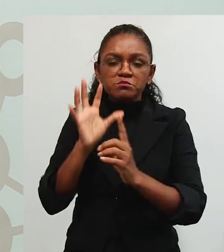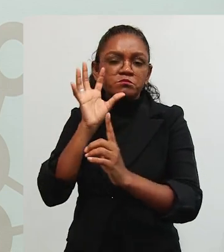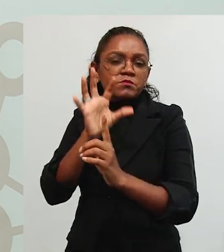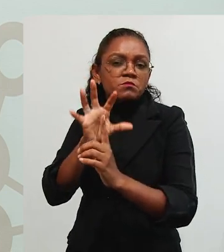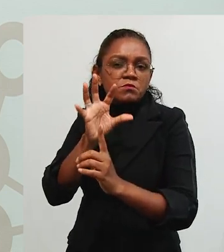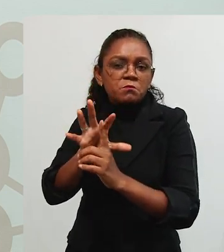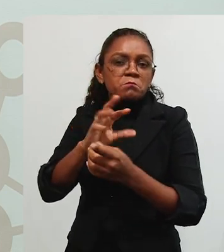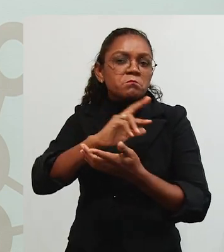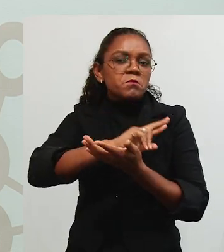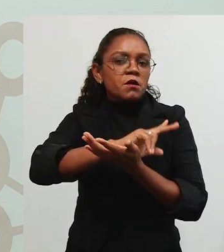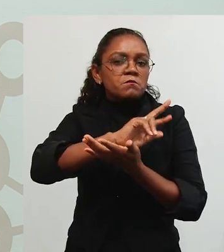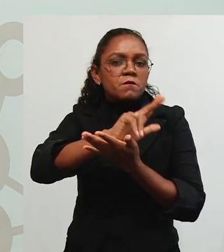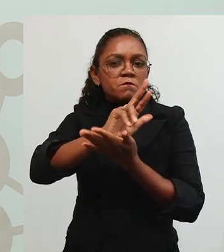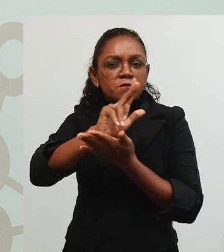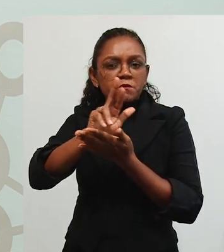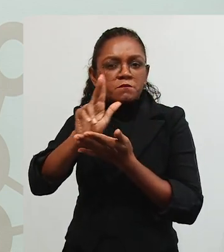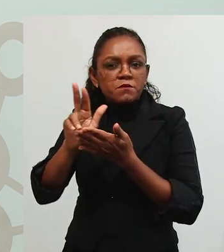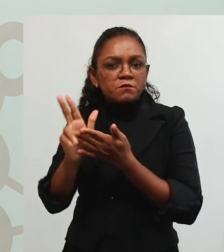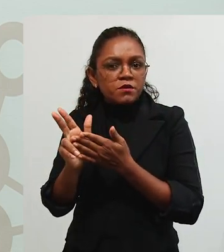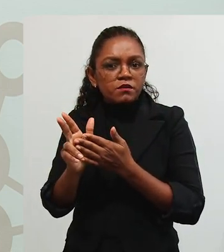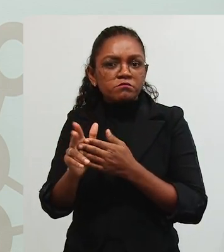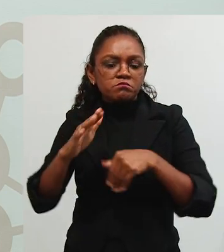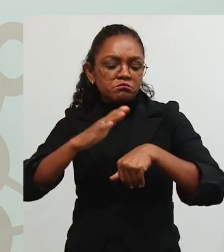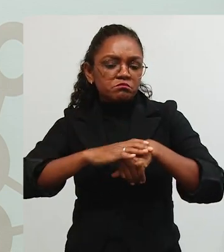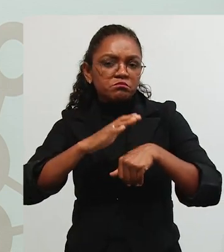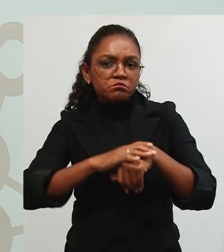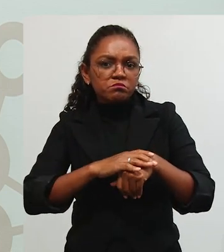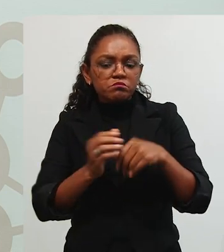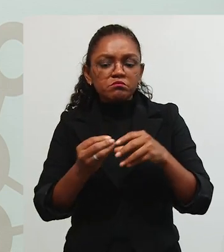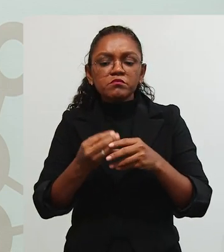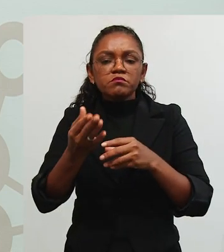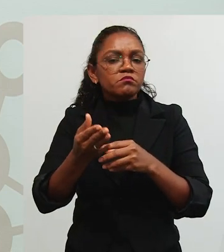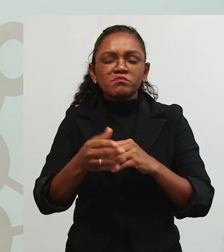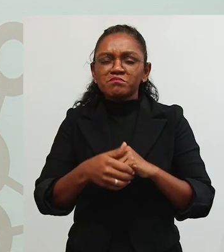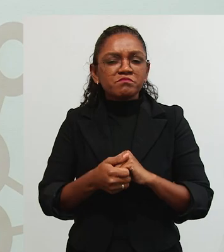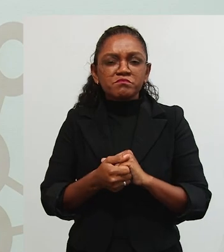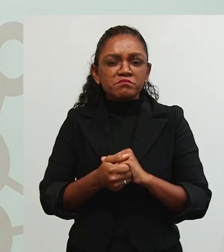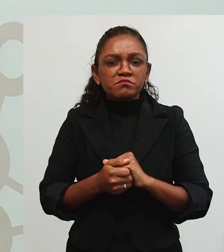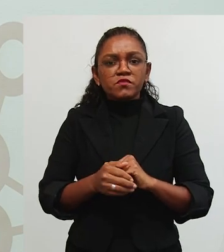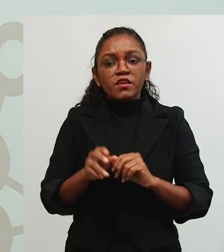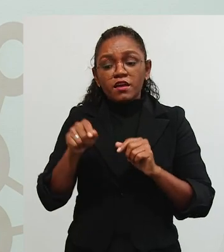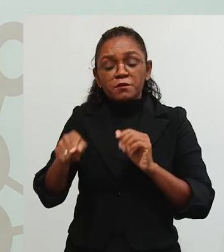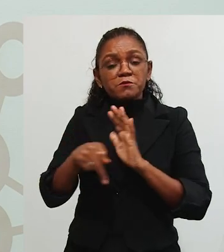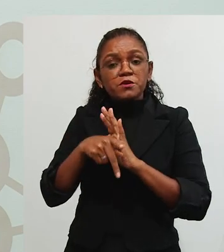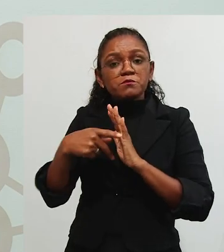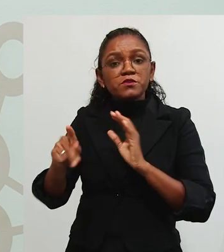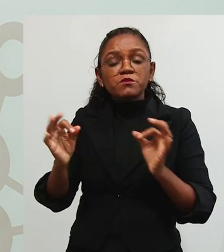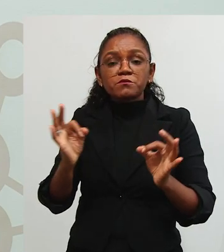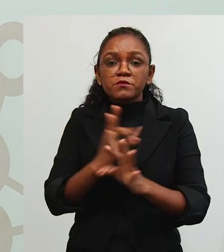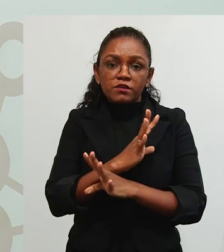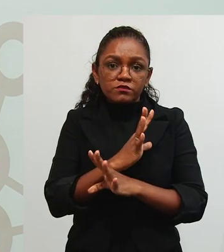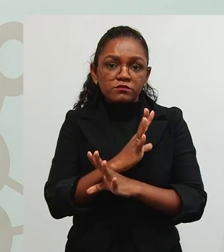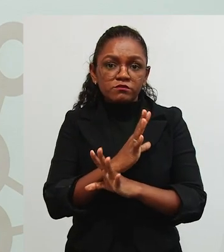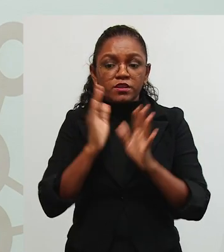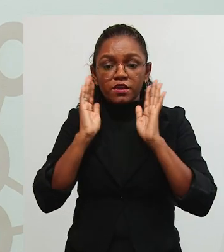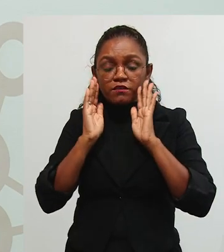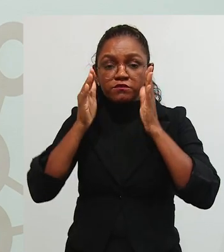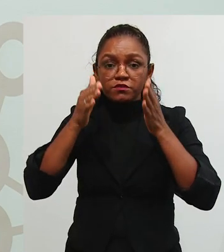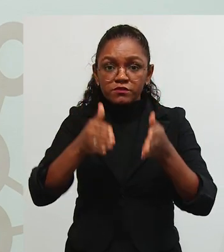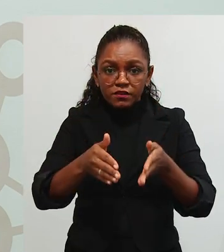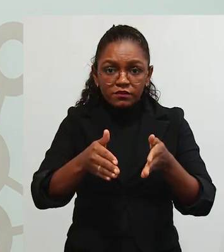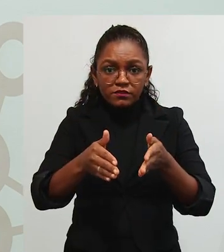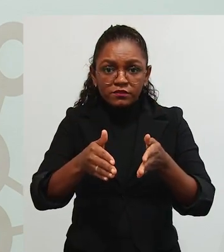independe de estímulos, de qualquer outra atuação exterior. Então, essa